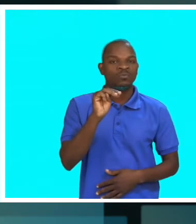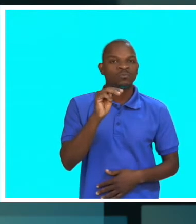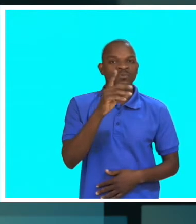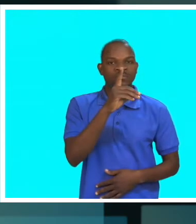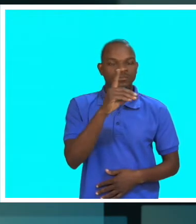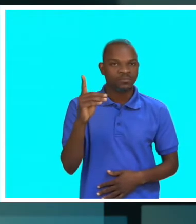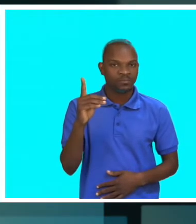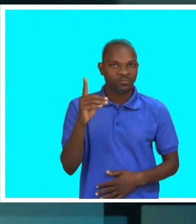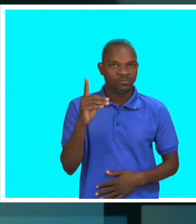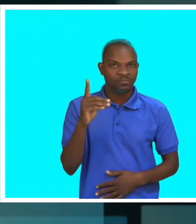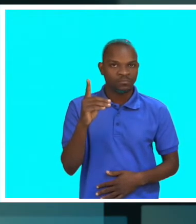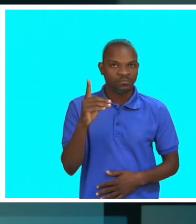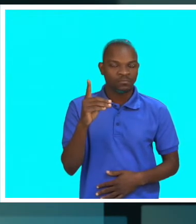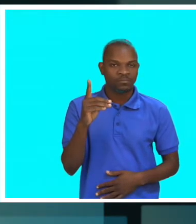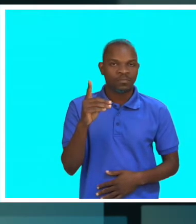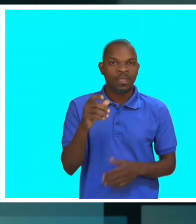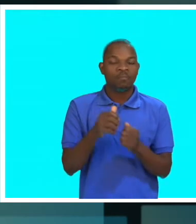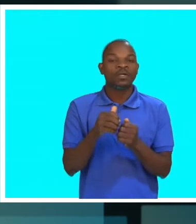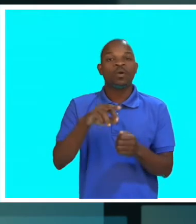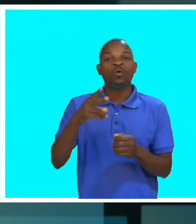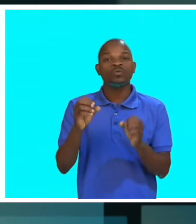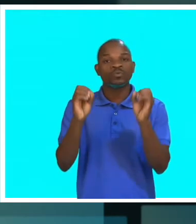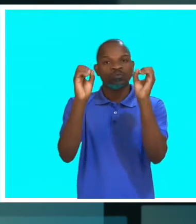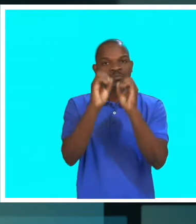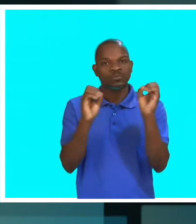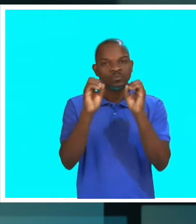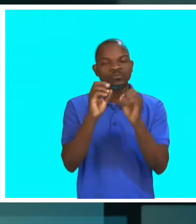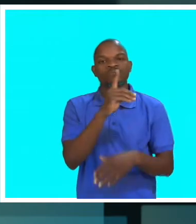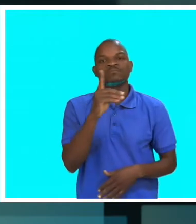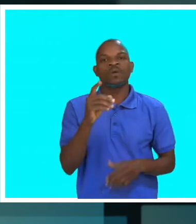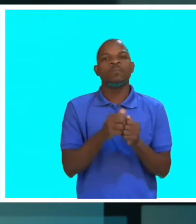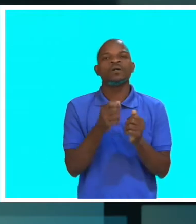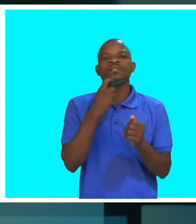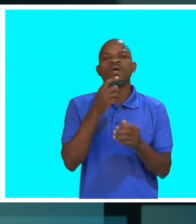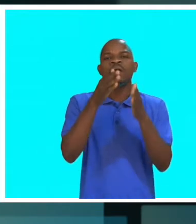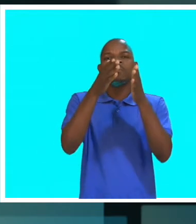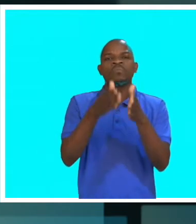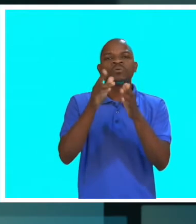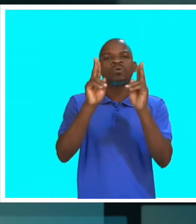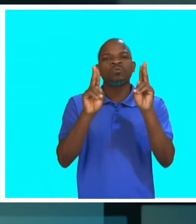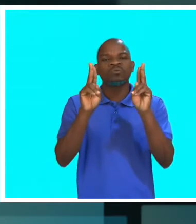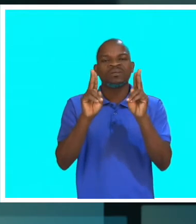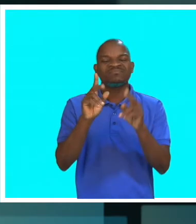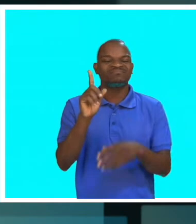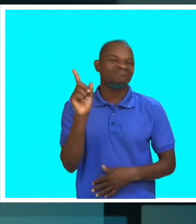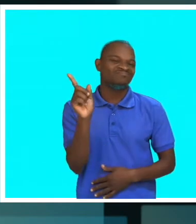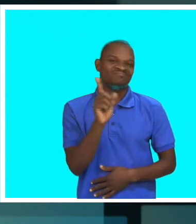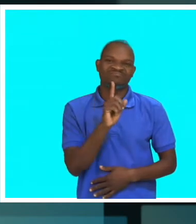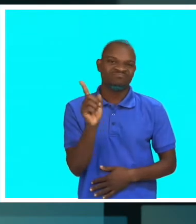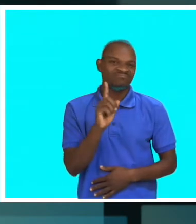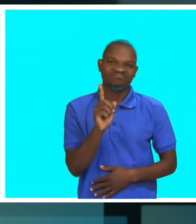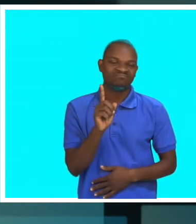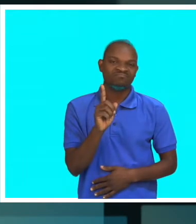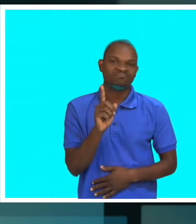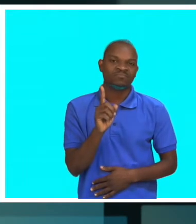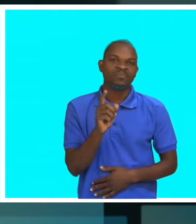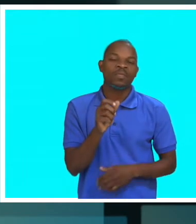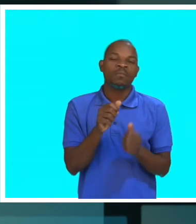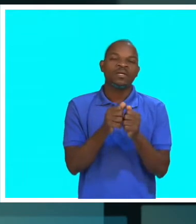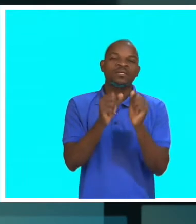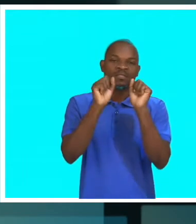deficiência. E quem não tem deficiência é pessoa sem deficiência. Não pessoa normal ou